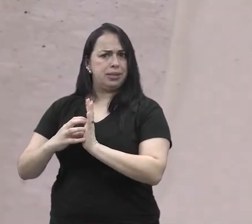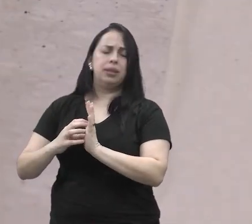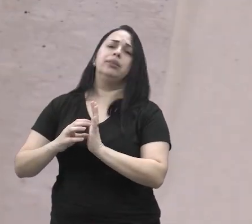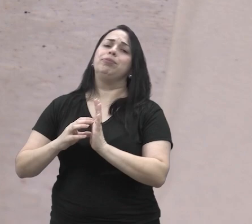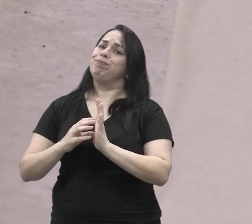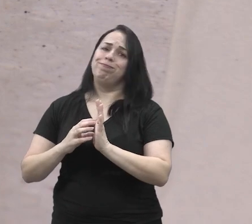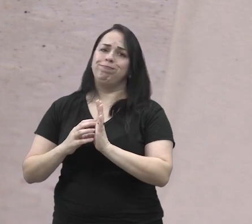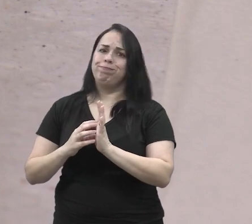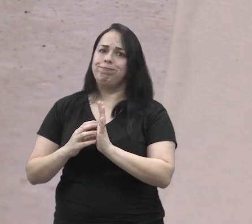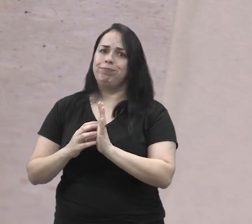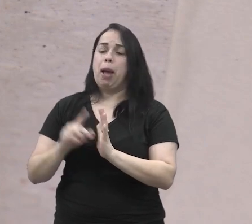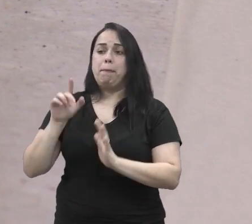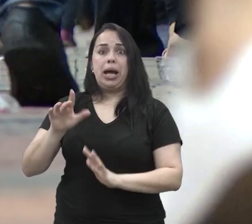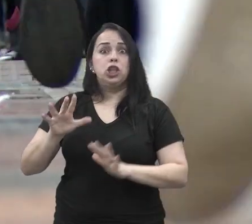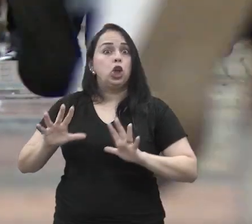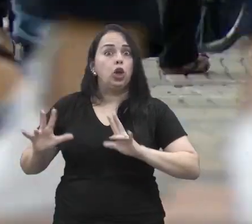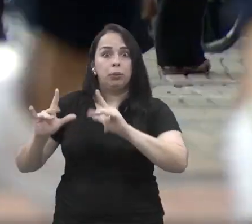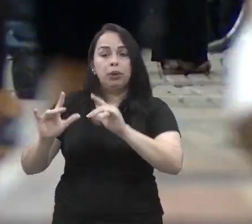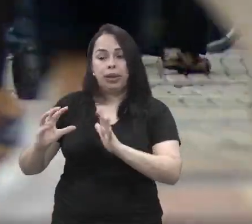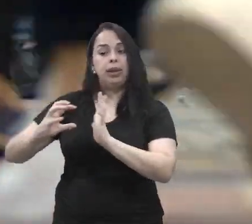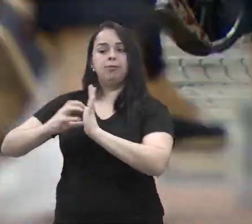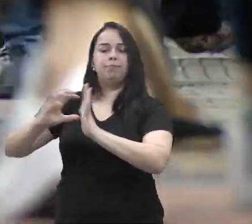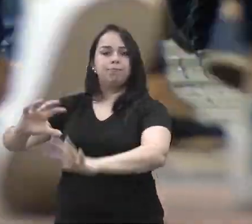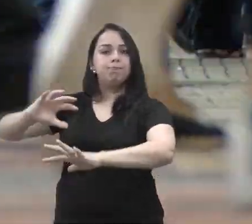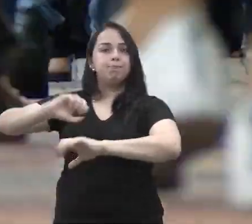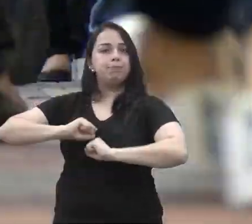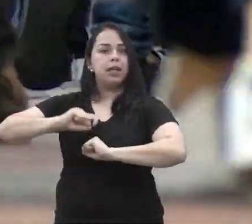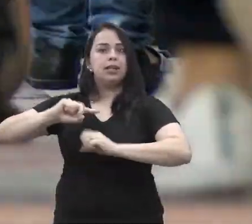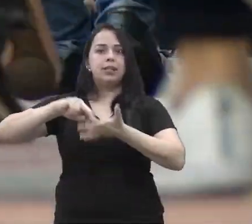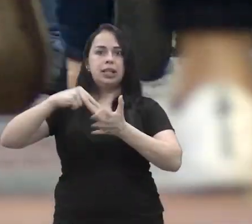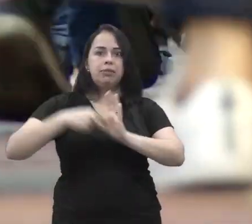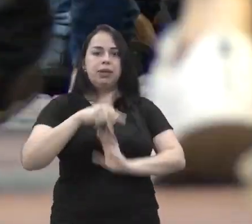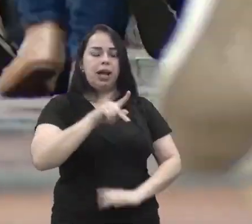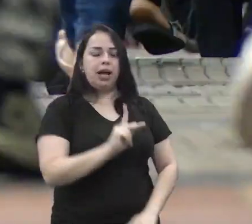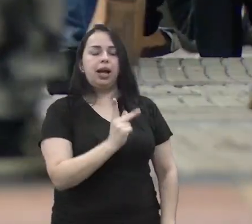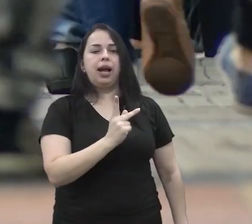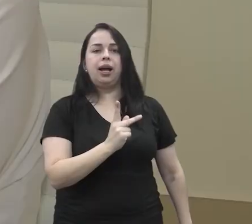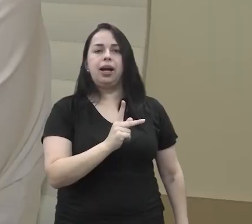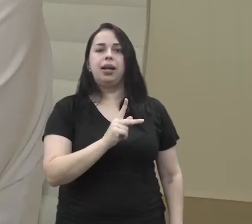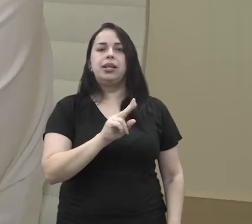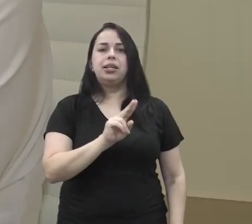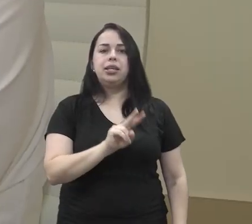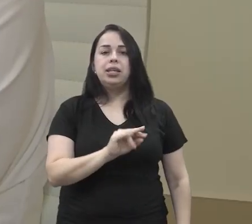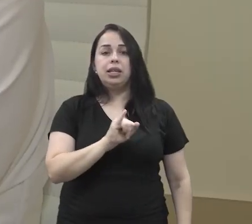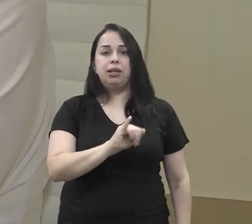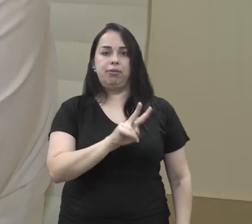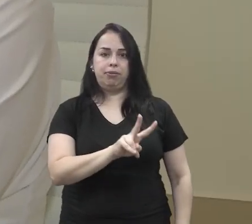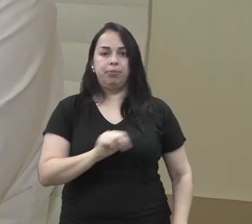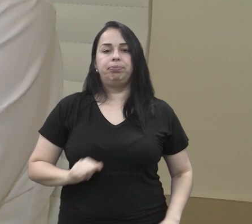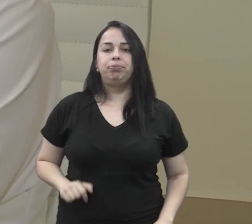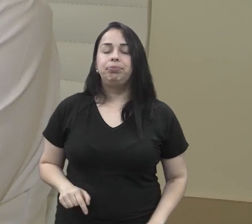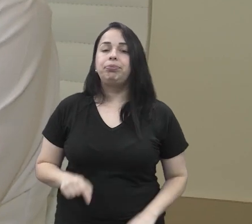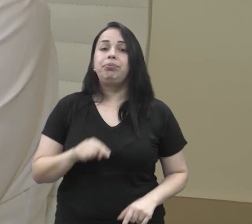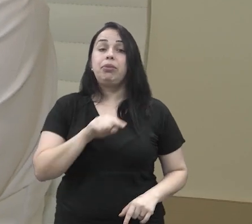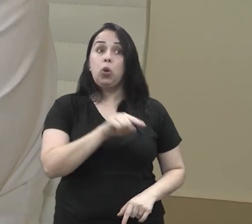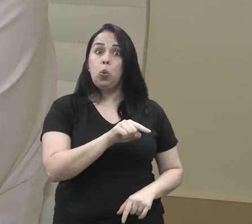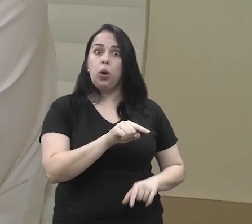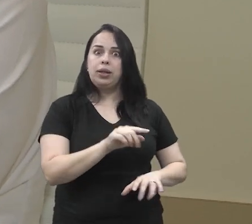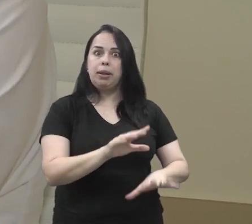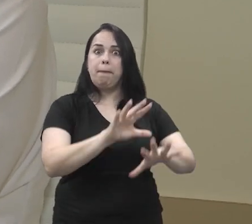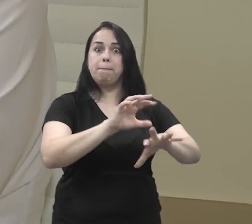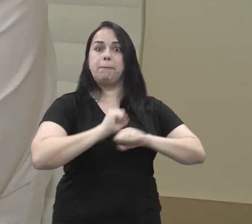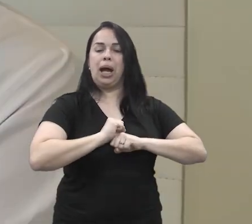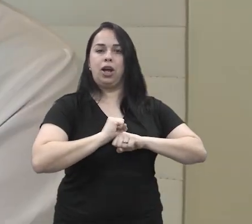não necessariamente tem AIDS, mas todo mundo que tem AIDS tem HIV. Essa infectologista explica